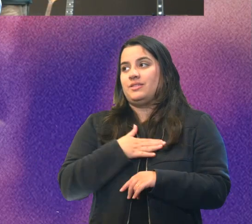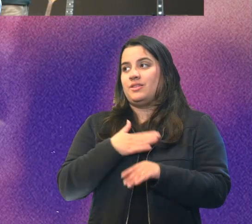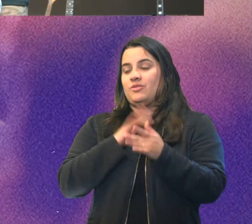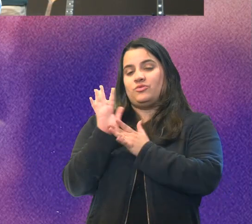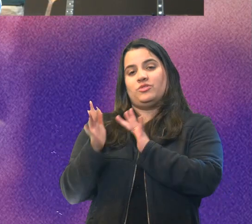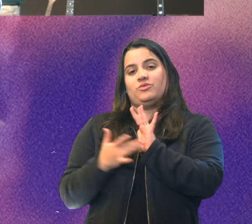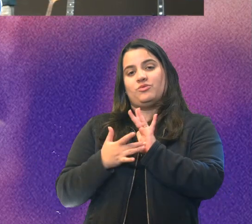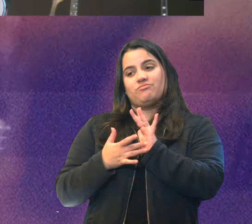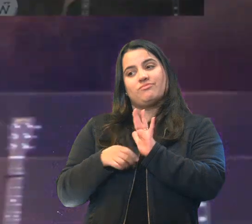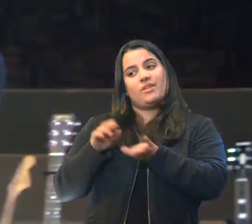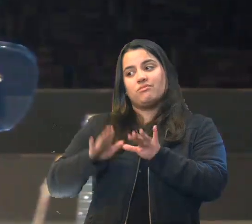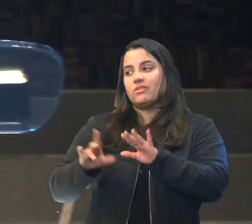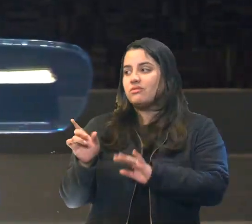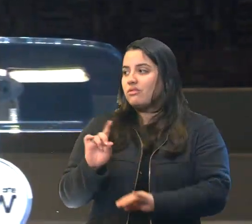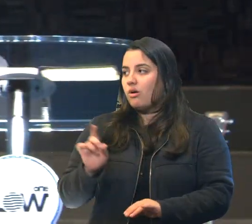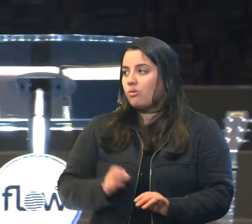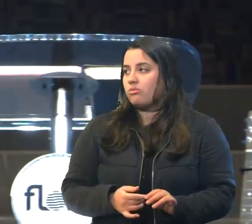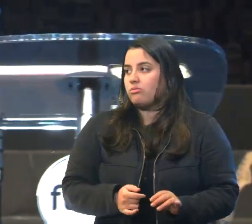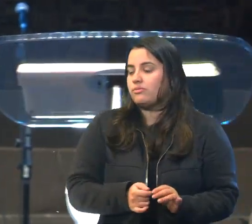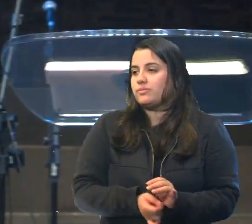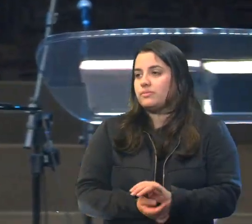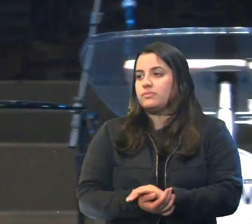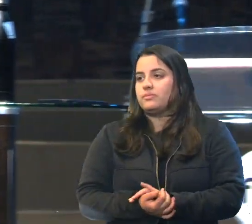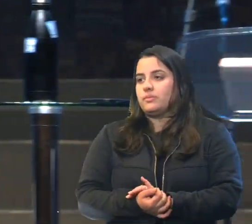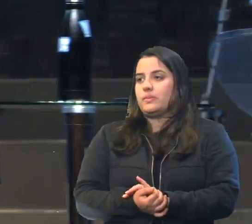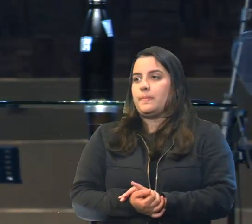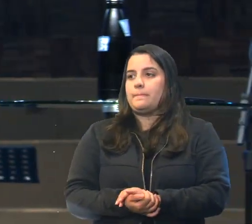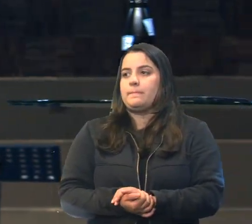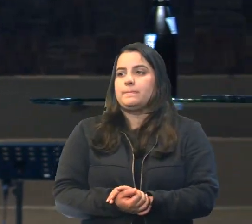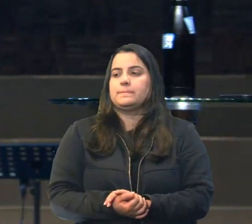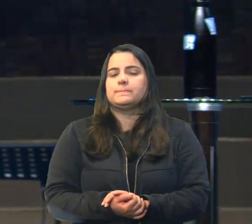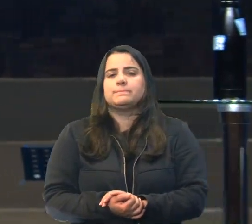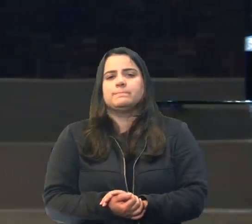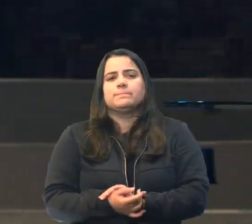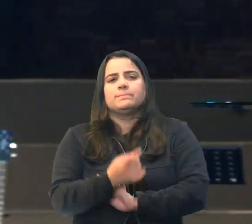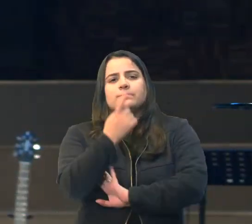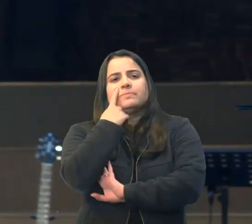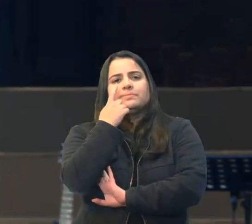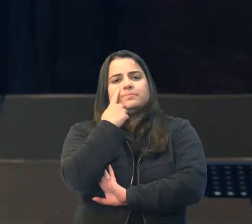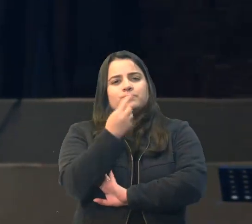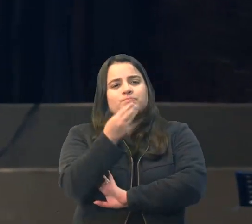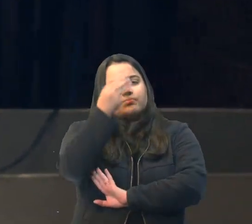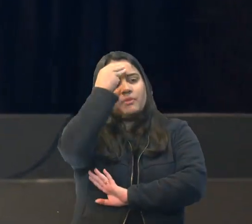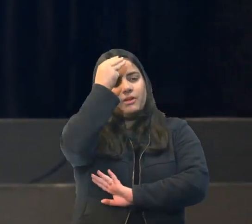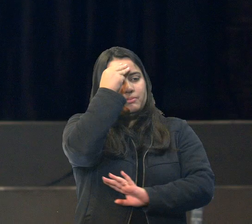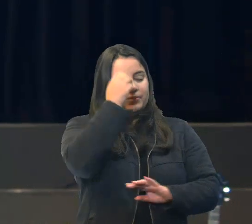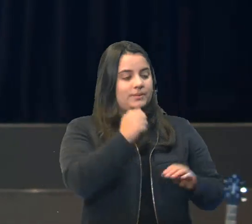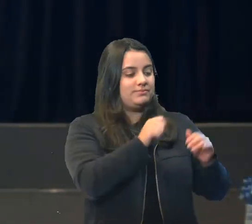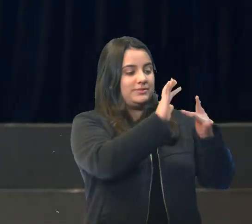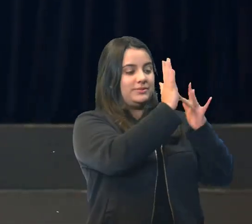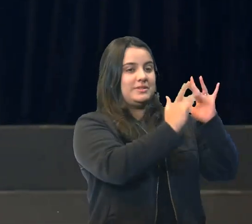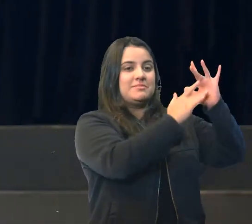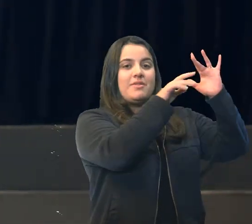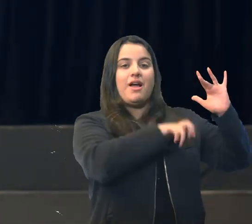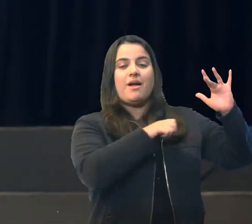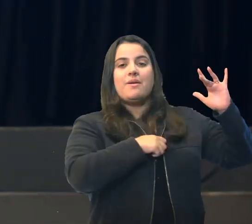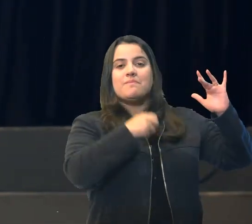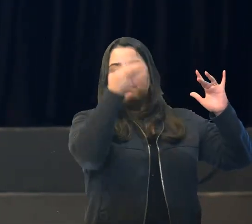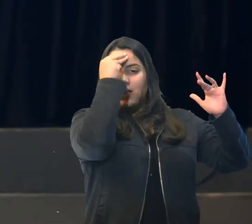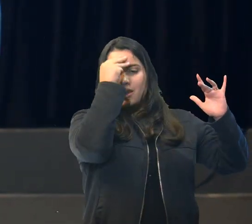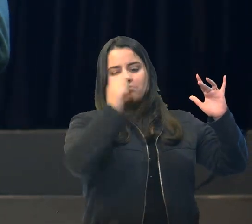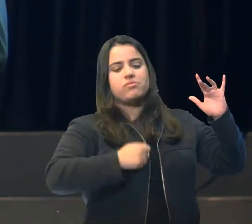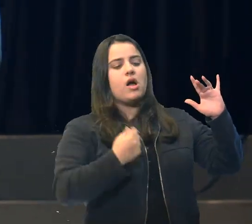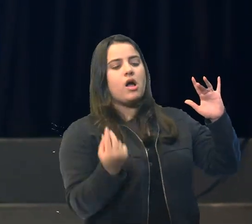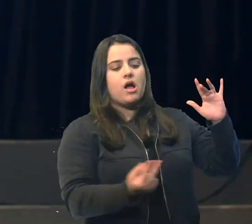nem sempre terão. Olha só como Maria valorizava a presença de Jesus.